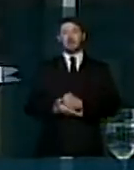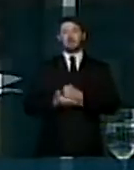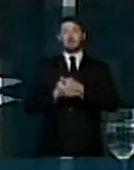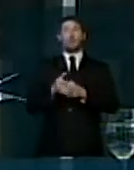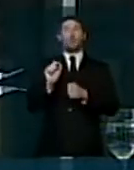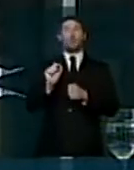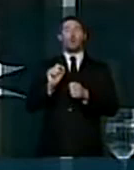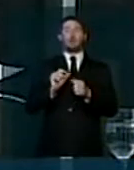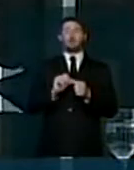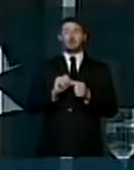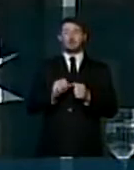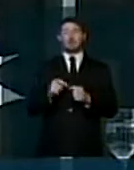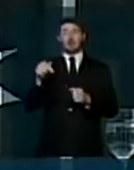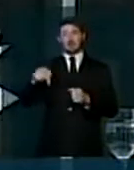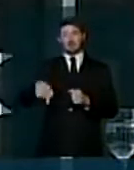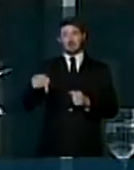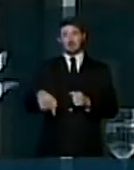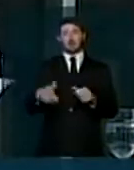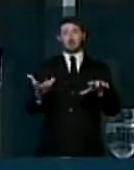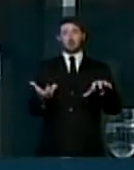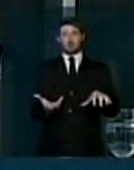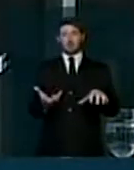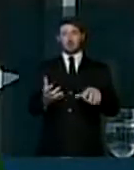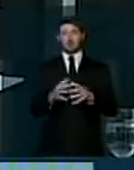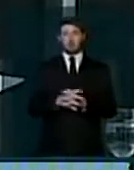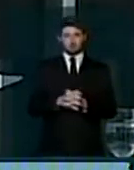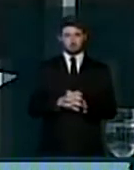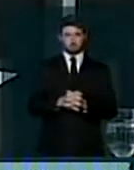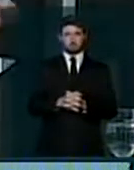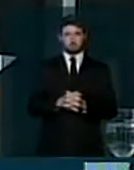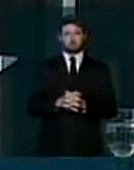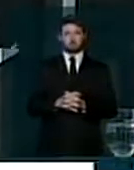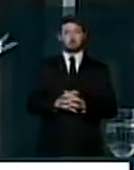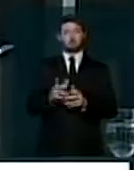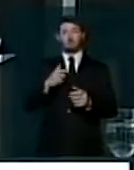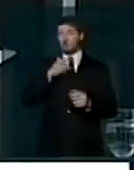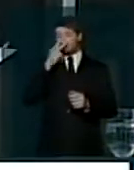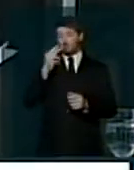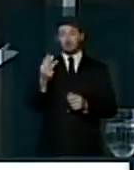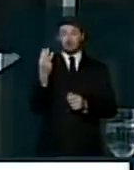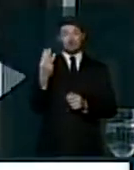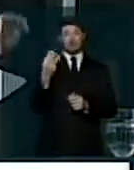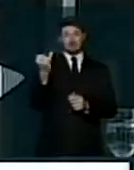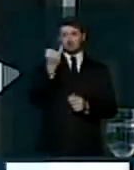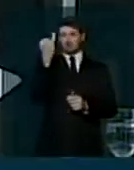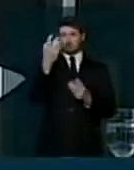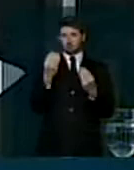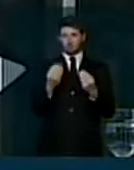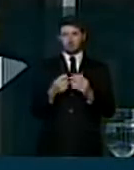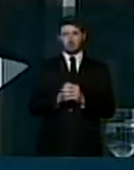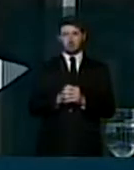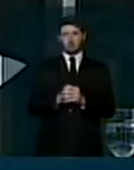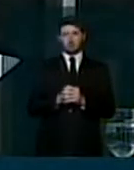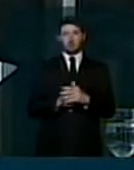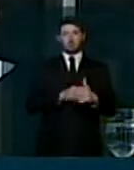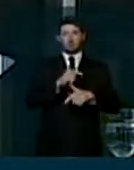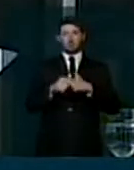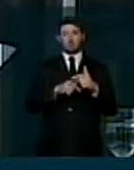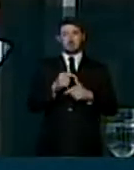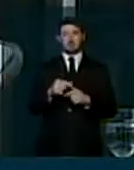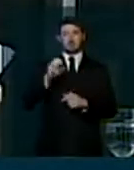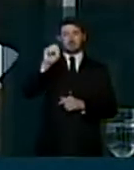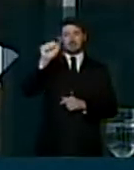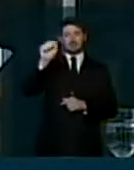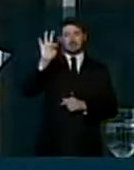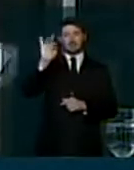foram realizados aqui no Congresso Nacional. Eu considero 3 trabalhos estruturantes para o país. A Operação Satyagraha